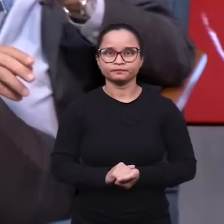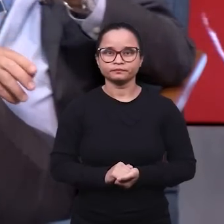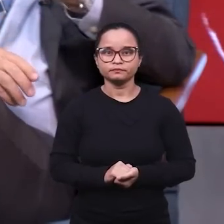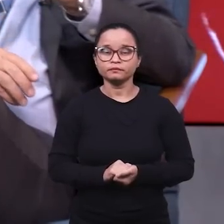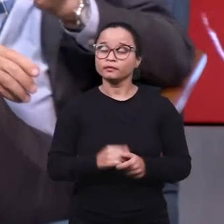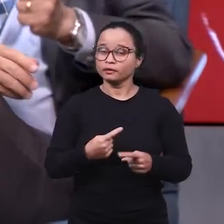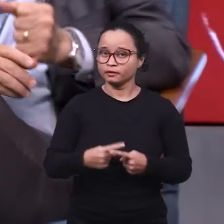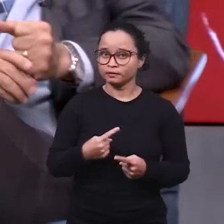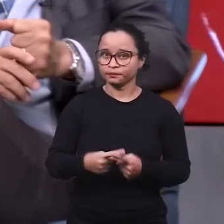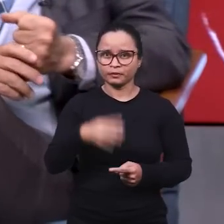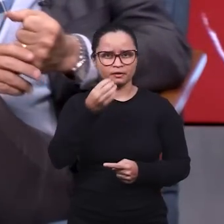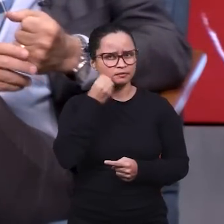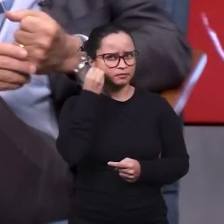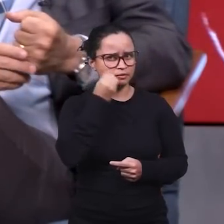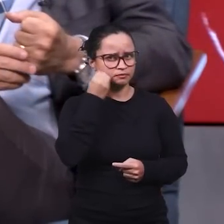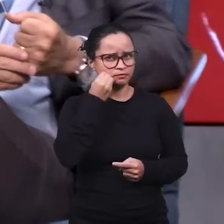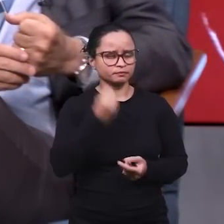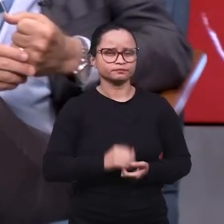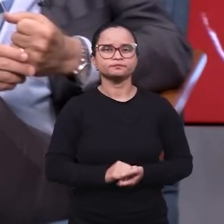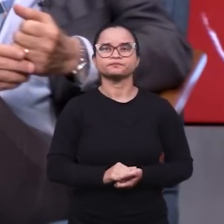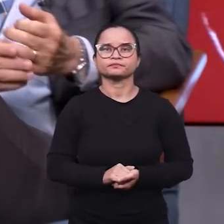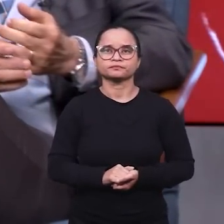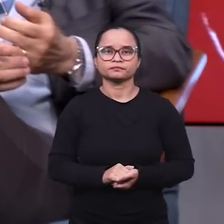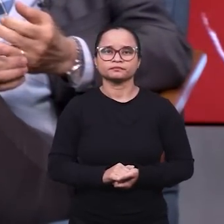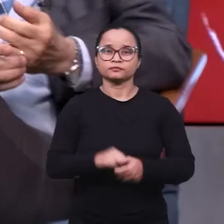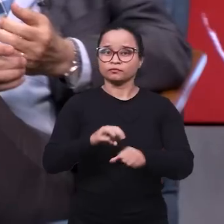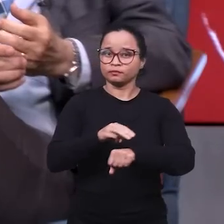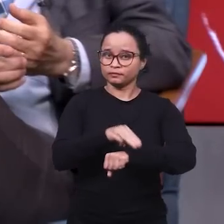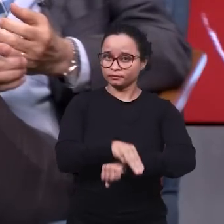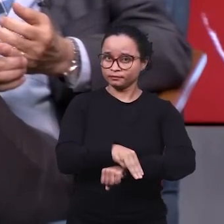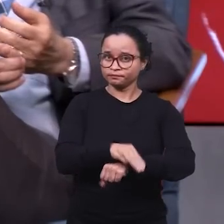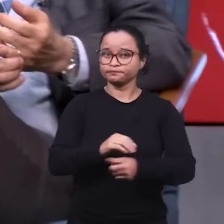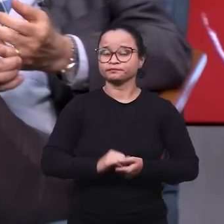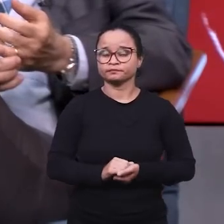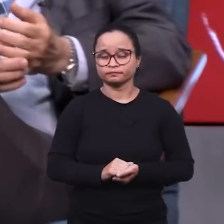A experiência do ministério,